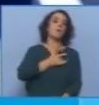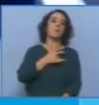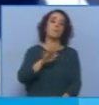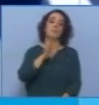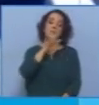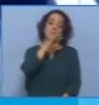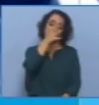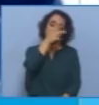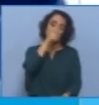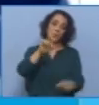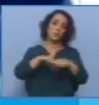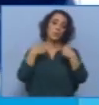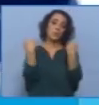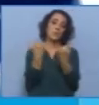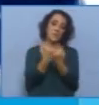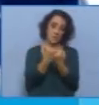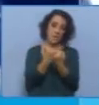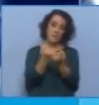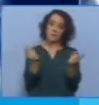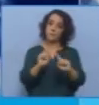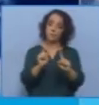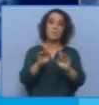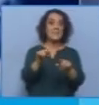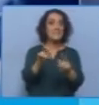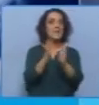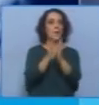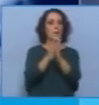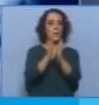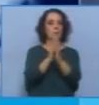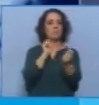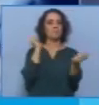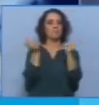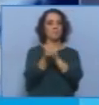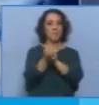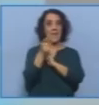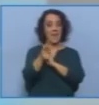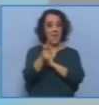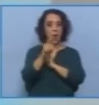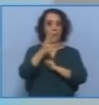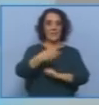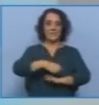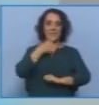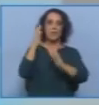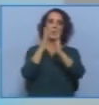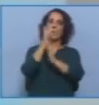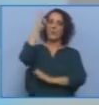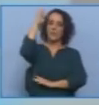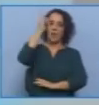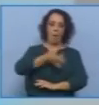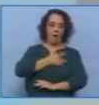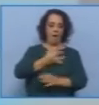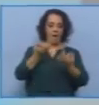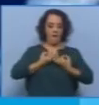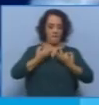sociedade montada aí. Oxalá a Igreja fôssemos cada vez mais assim, porque assim isso é o reino. Quando nós nos sabemos amados por Deus, sabemos-nos irmãos, e isto